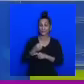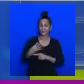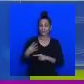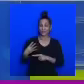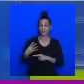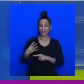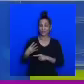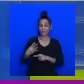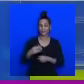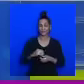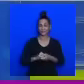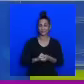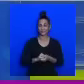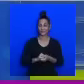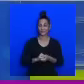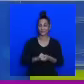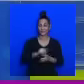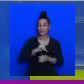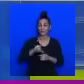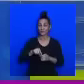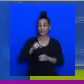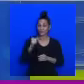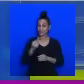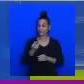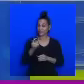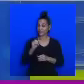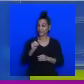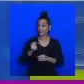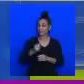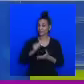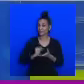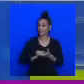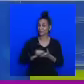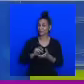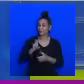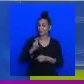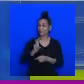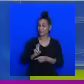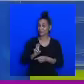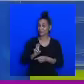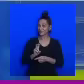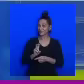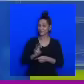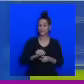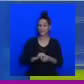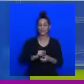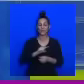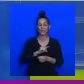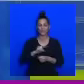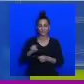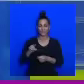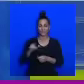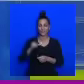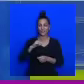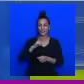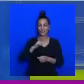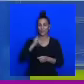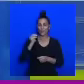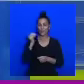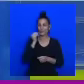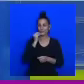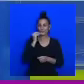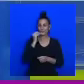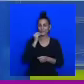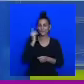24. Marrom 24. Foram sorteados 10 números, faltam 5. Você ainda tem